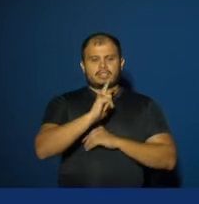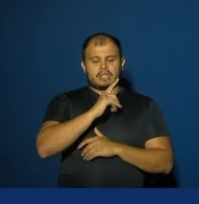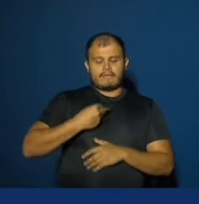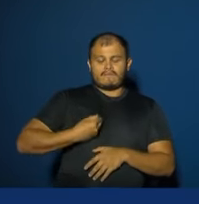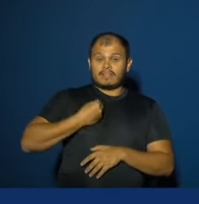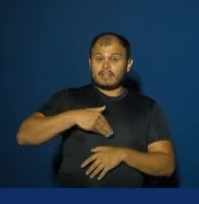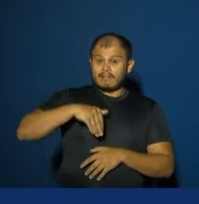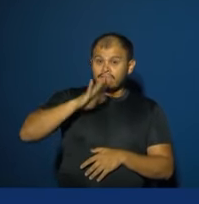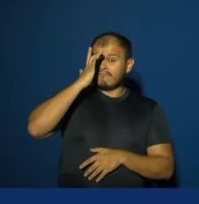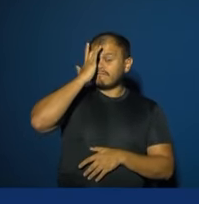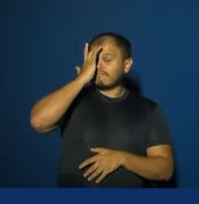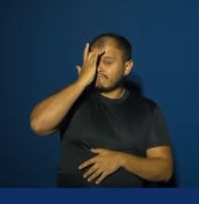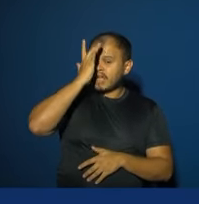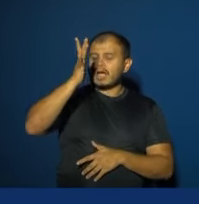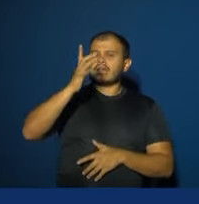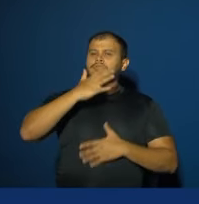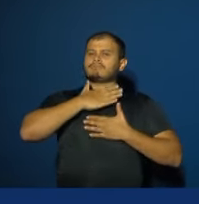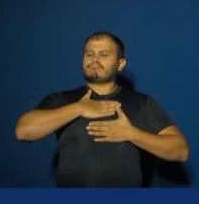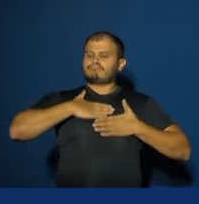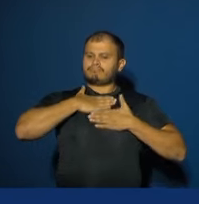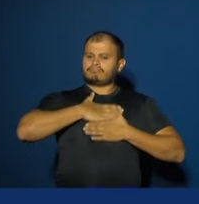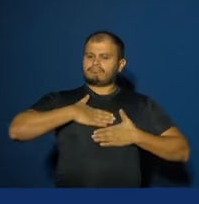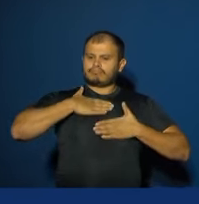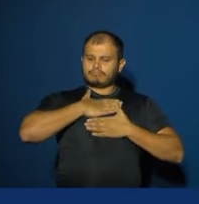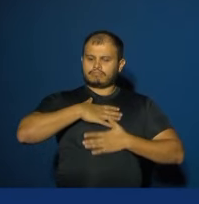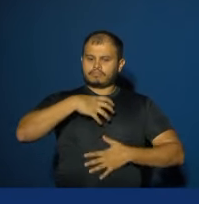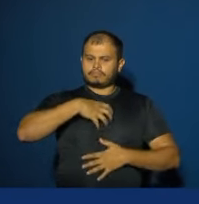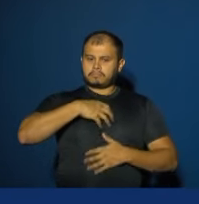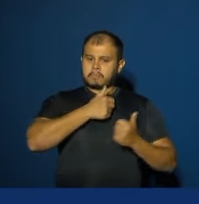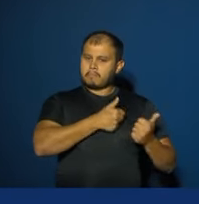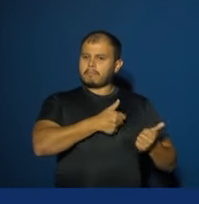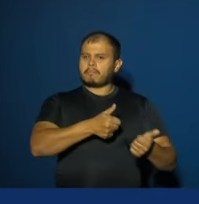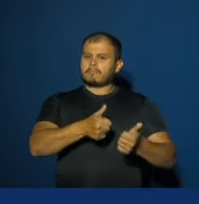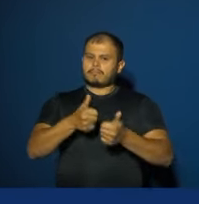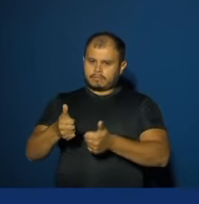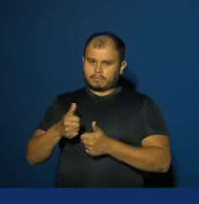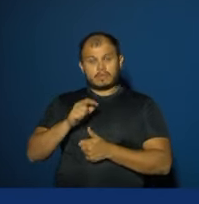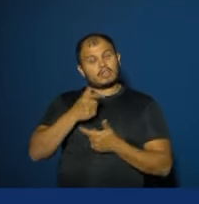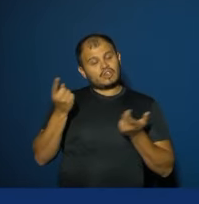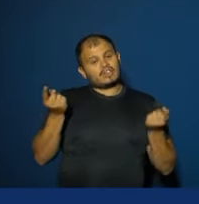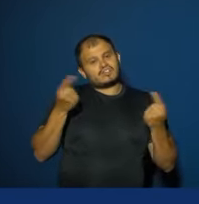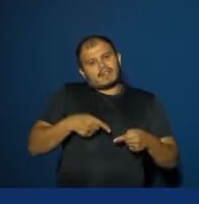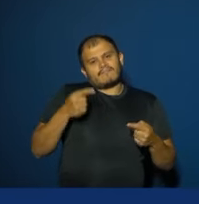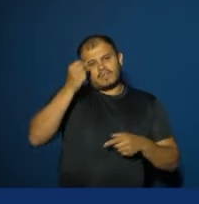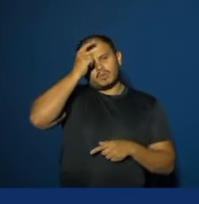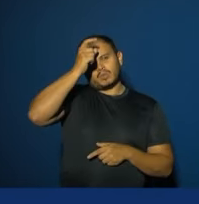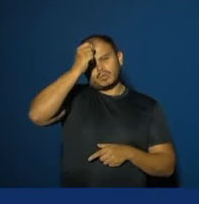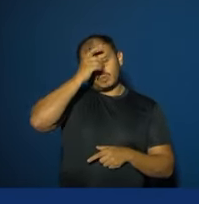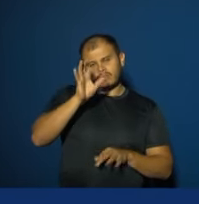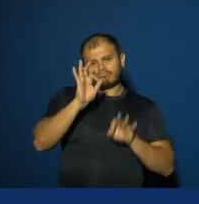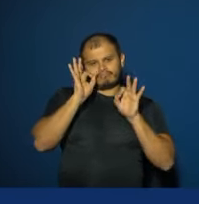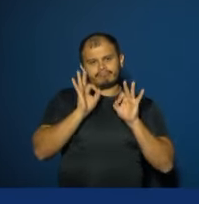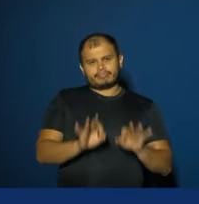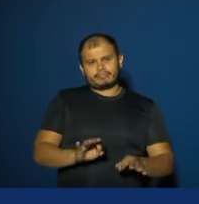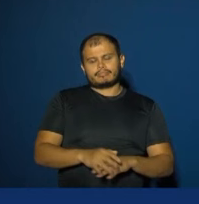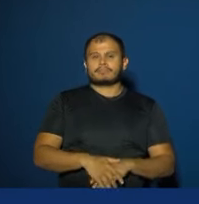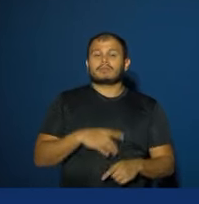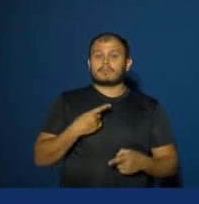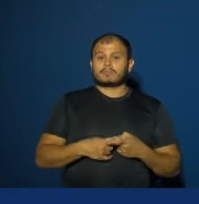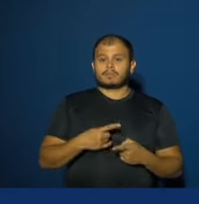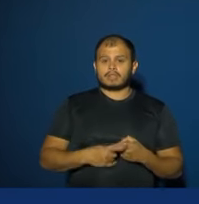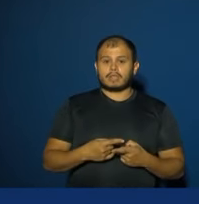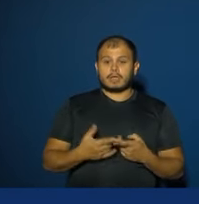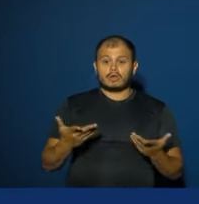solução eh de algo em termos de comodidade de conforto e isso é um Desafio cultural Sem dúvida porque nosso